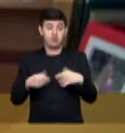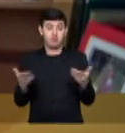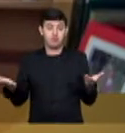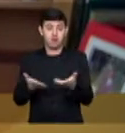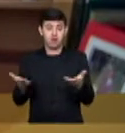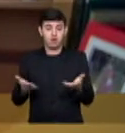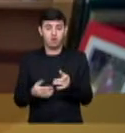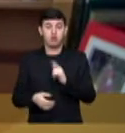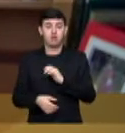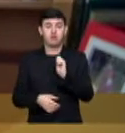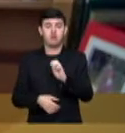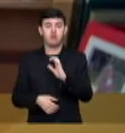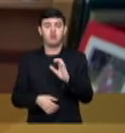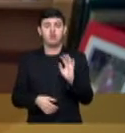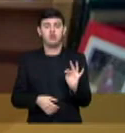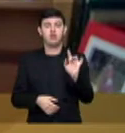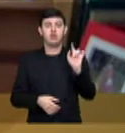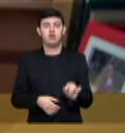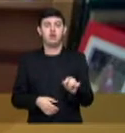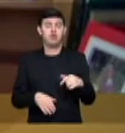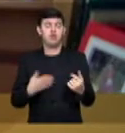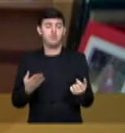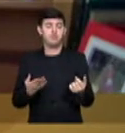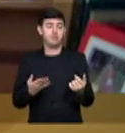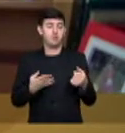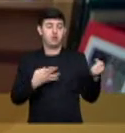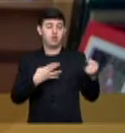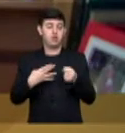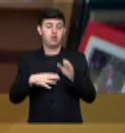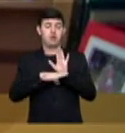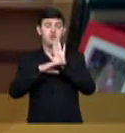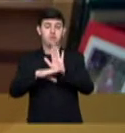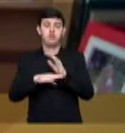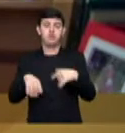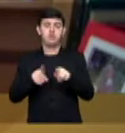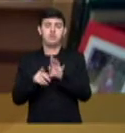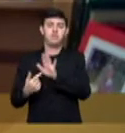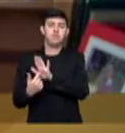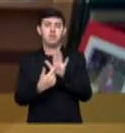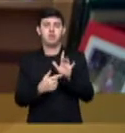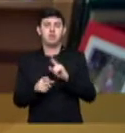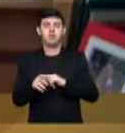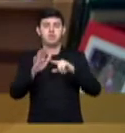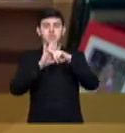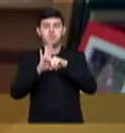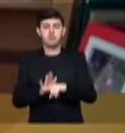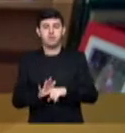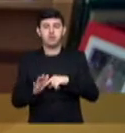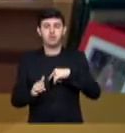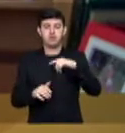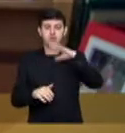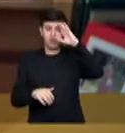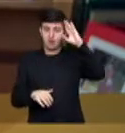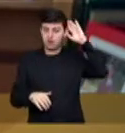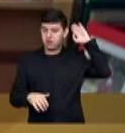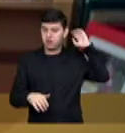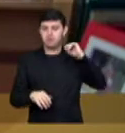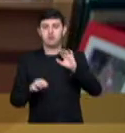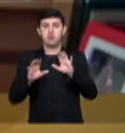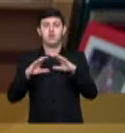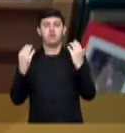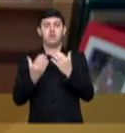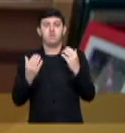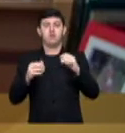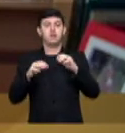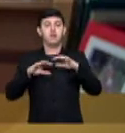a ACT como amicus curiae, né, ela traz estudos científicos da comunidade internacional